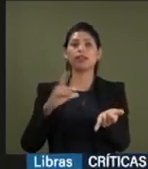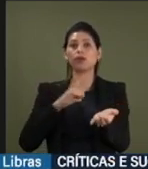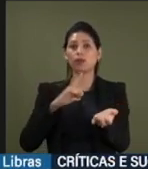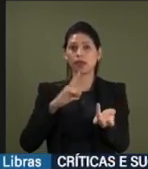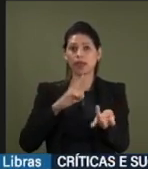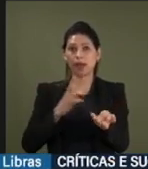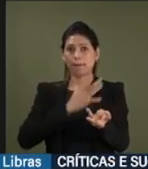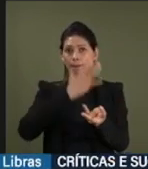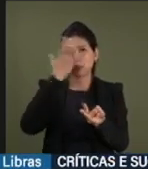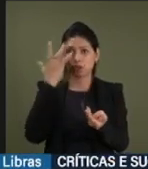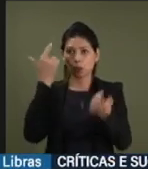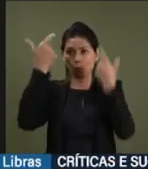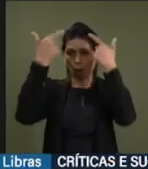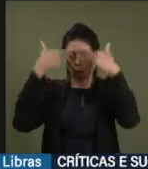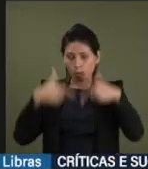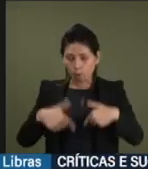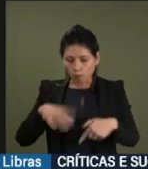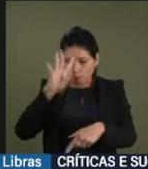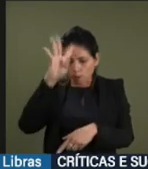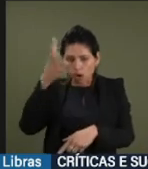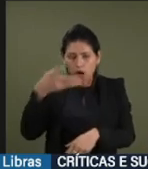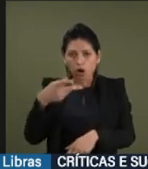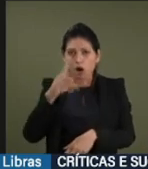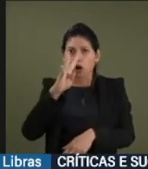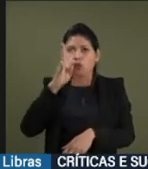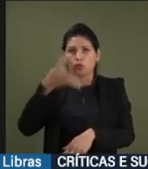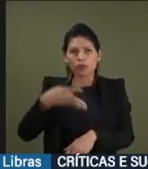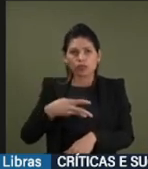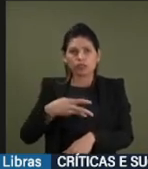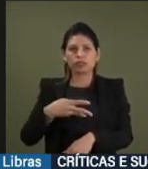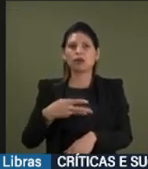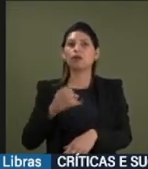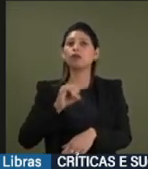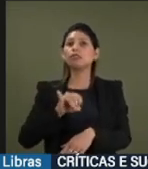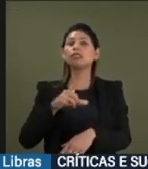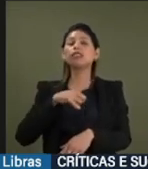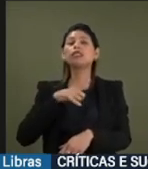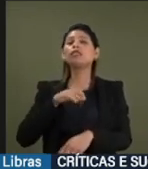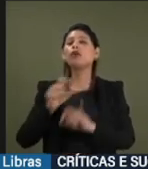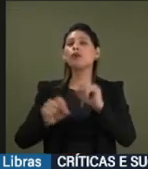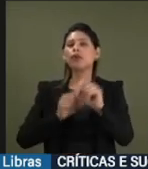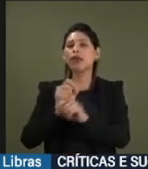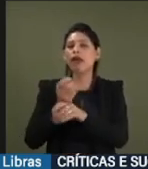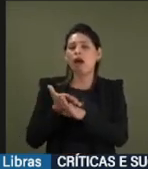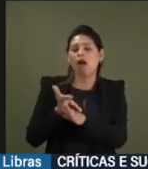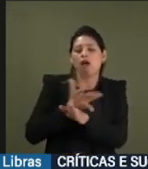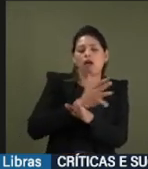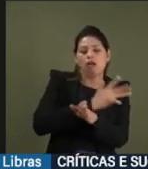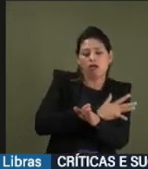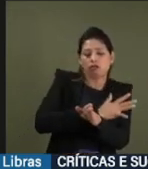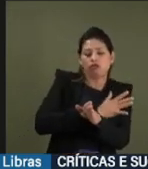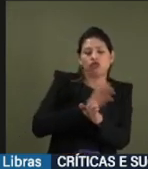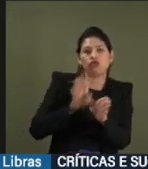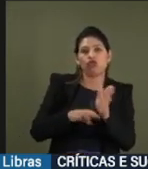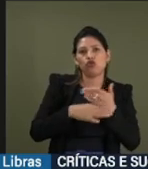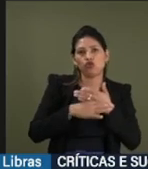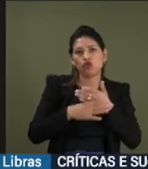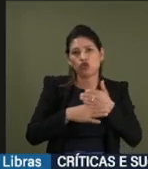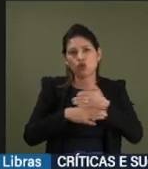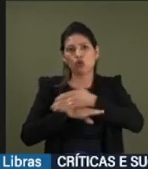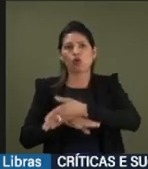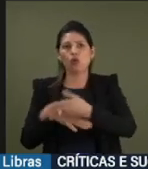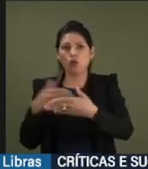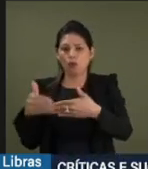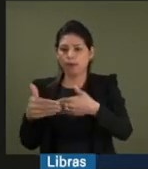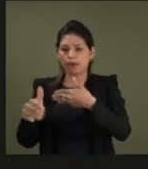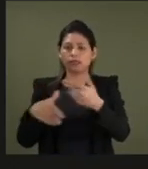foro se os crimes tivessem sido praticados antes de assumir o cargo ou então não